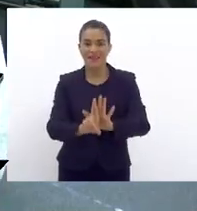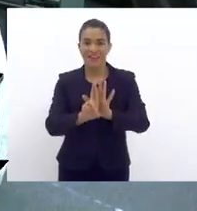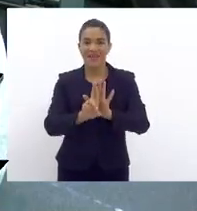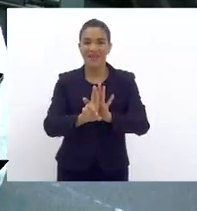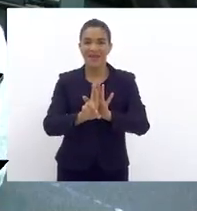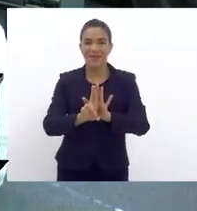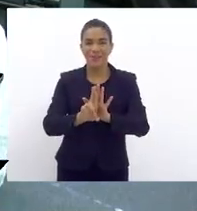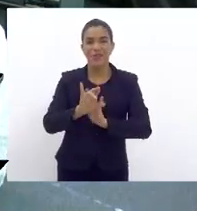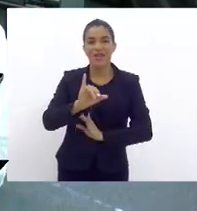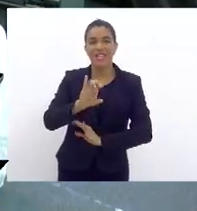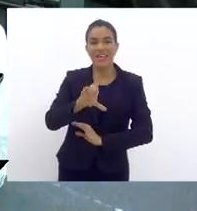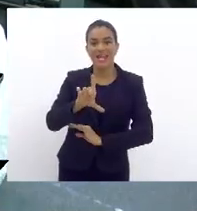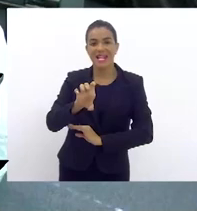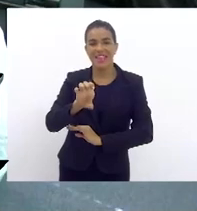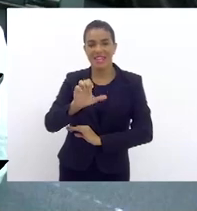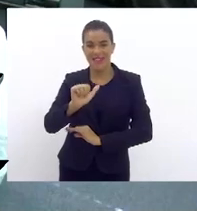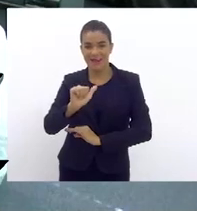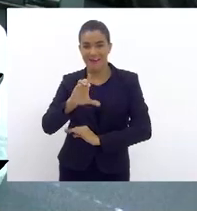ileare